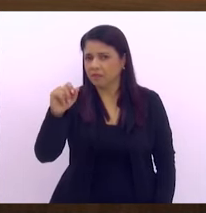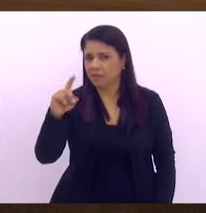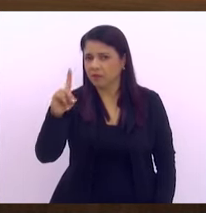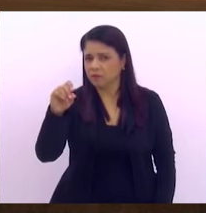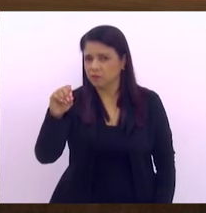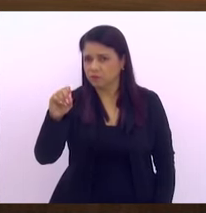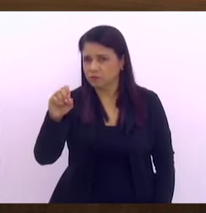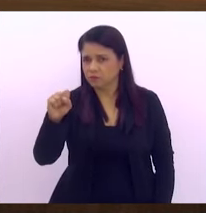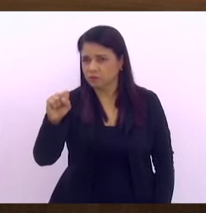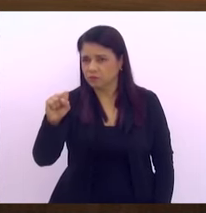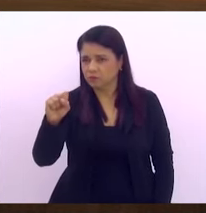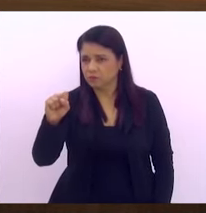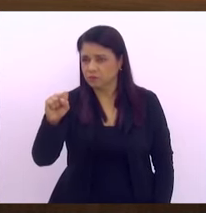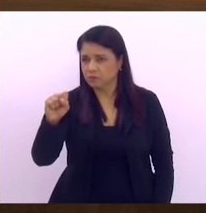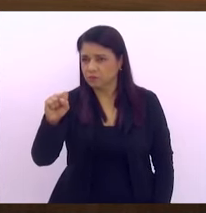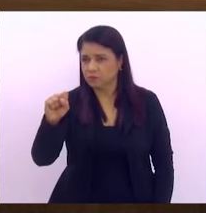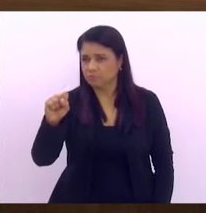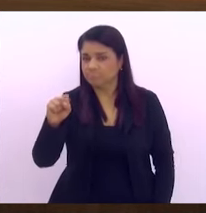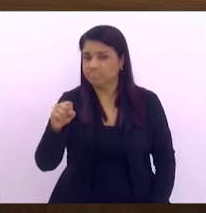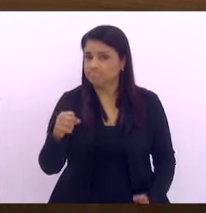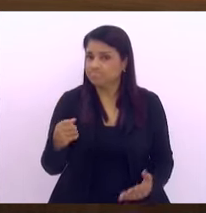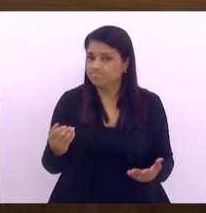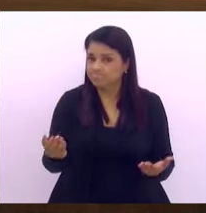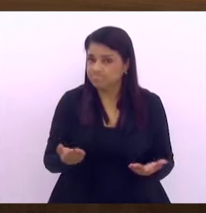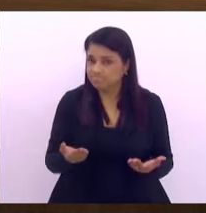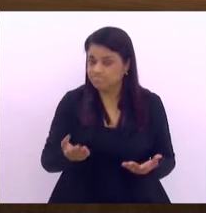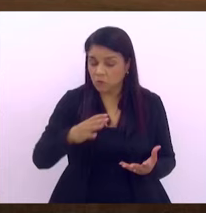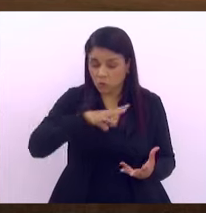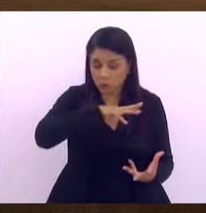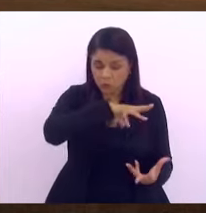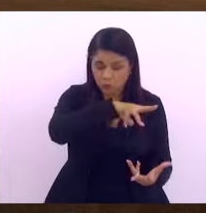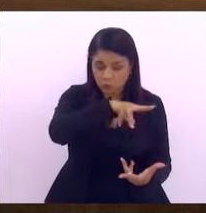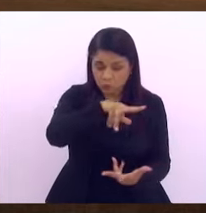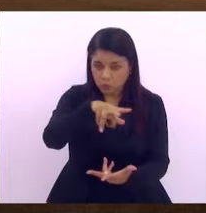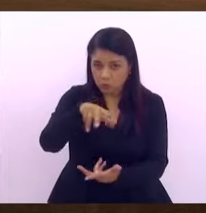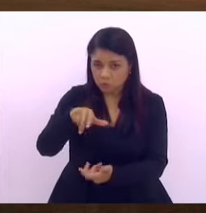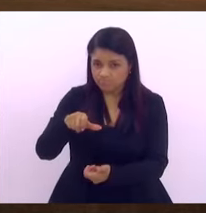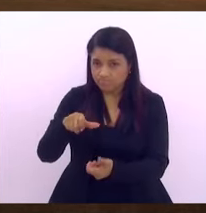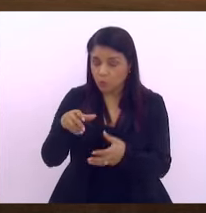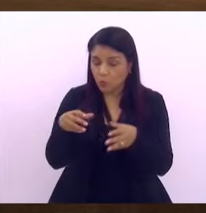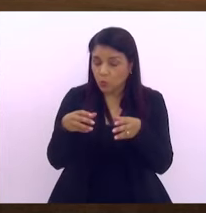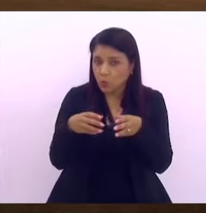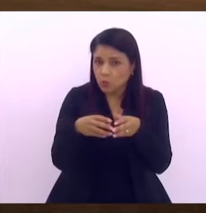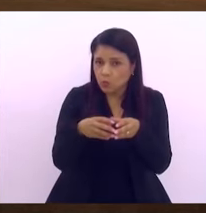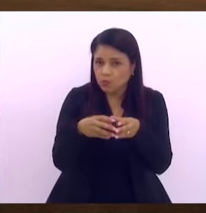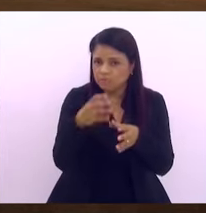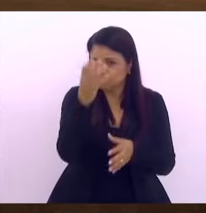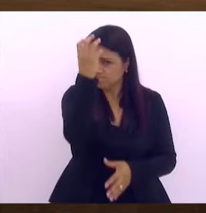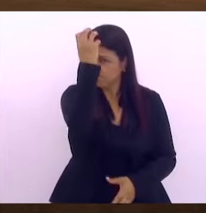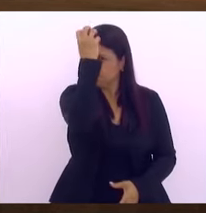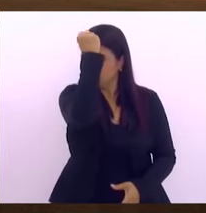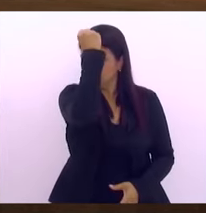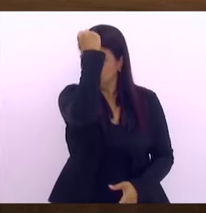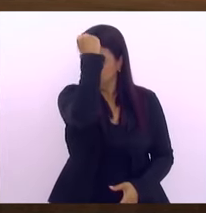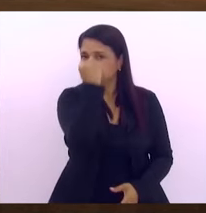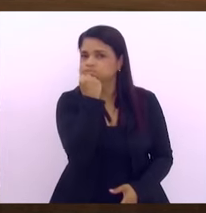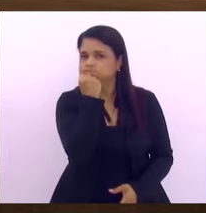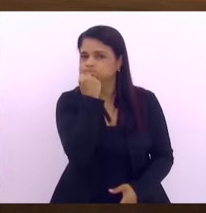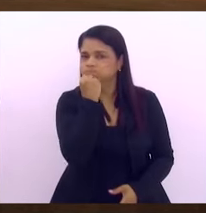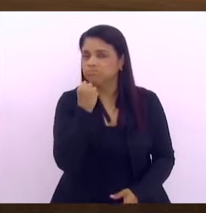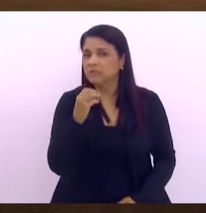nós estamos lidando, nesse instante, o planeta com um grupo terrorista. Ponto